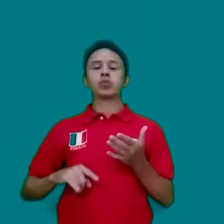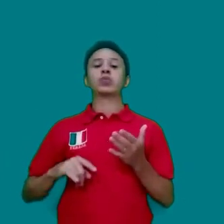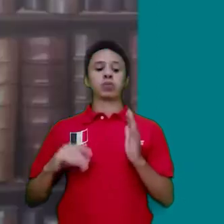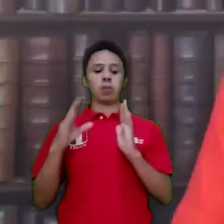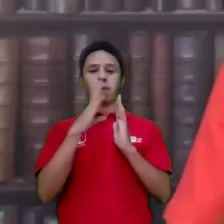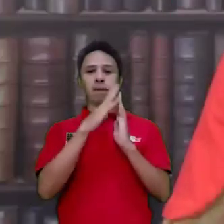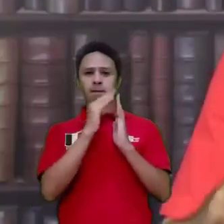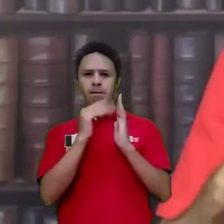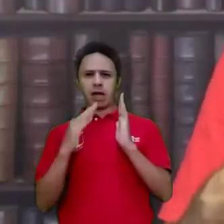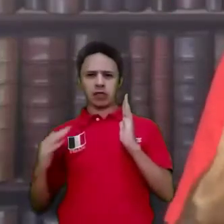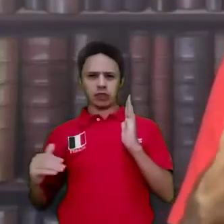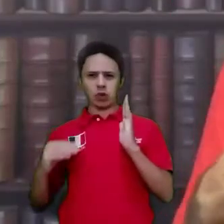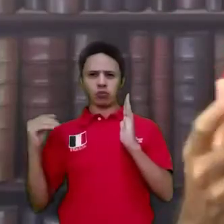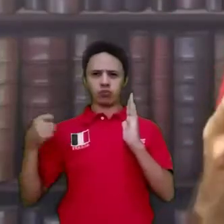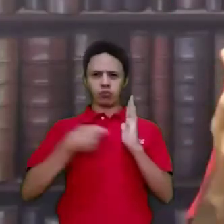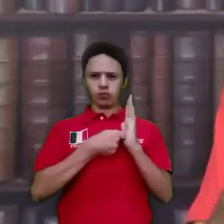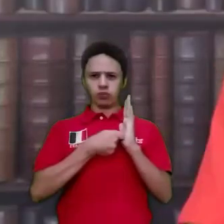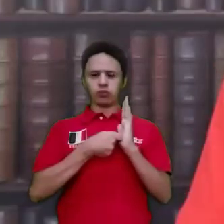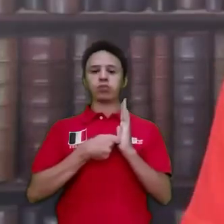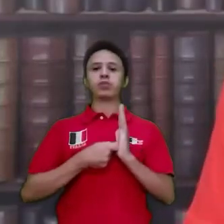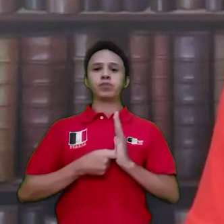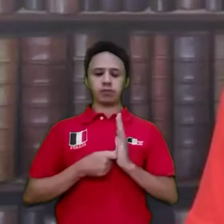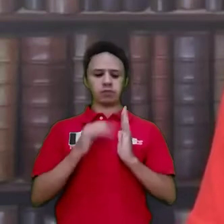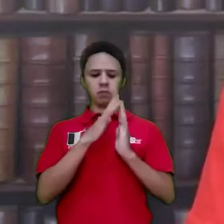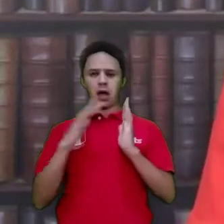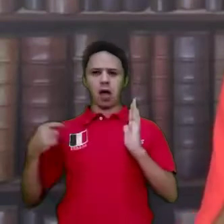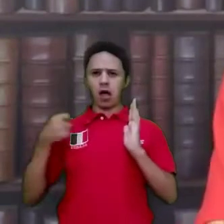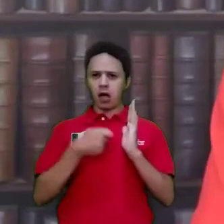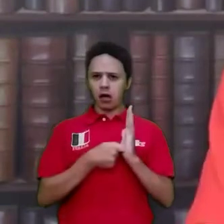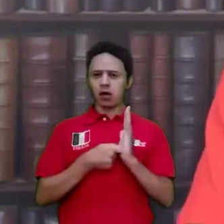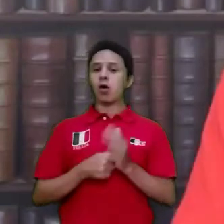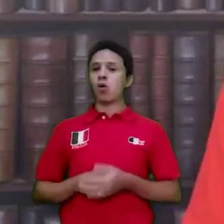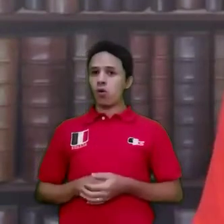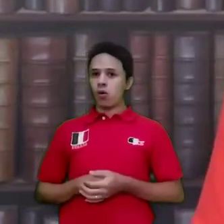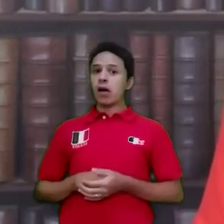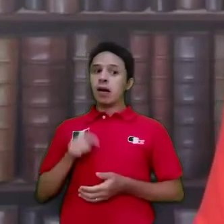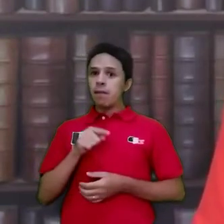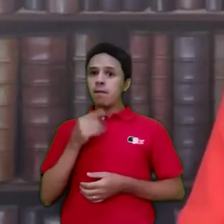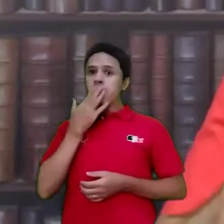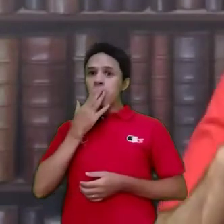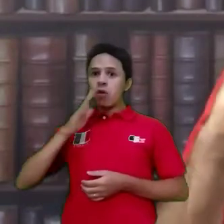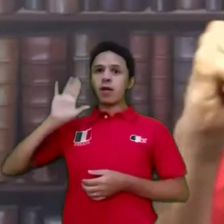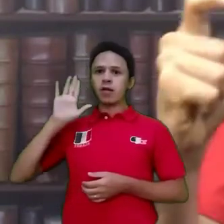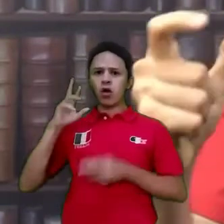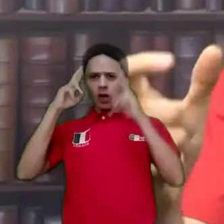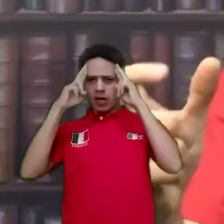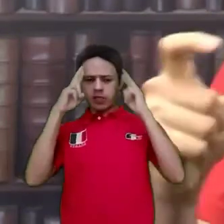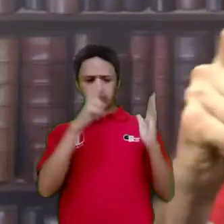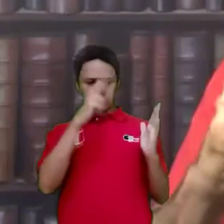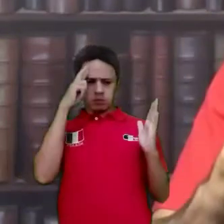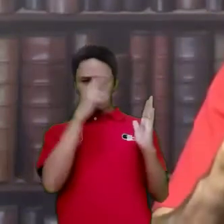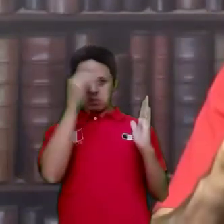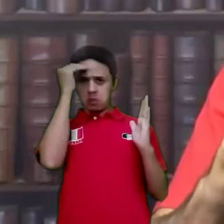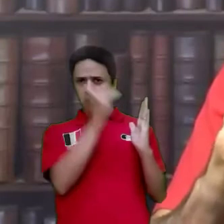Direitos. Na fase de elaboração, Carlos I prometeu respeitar o documento. Depois que o